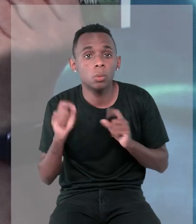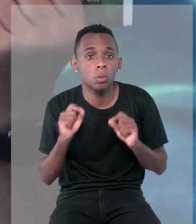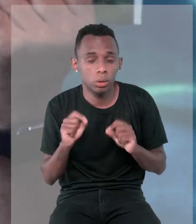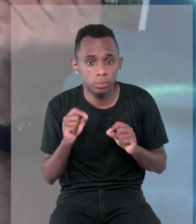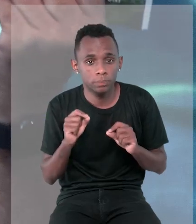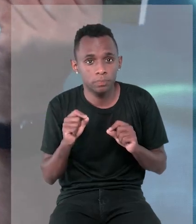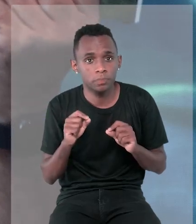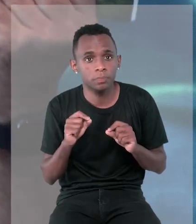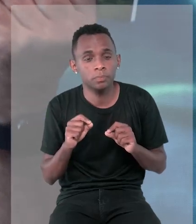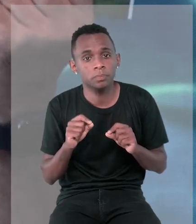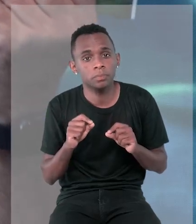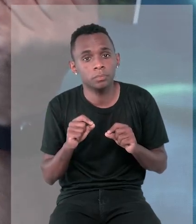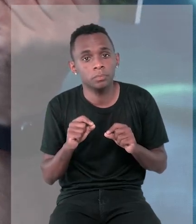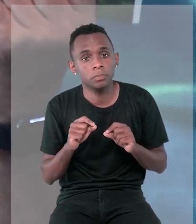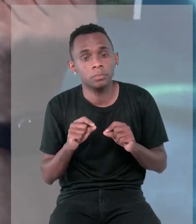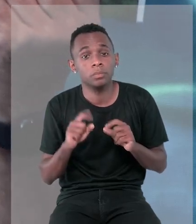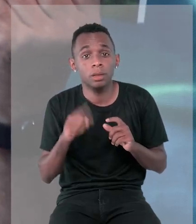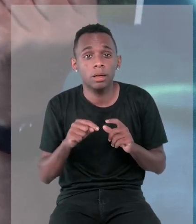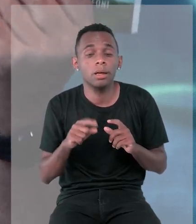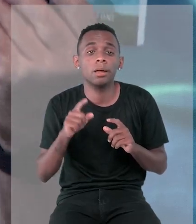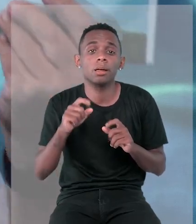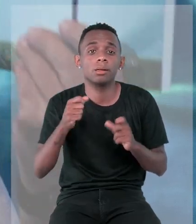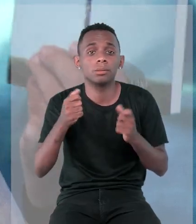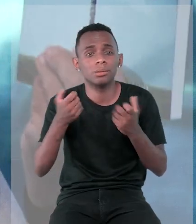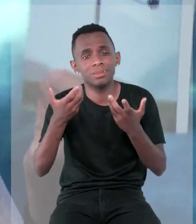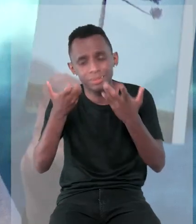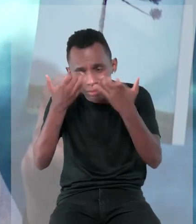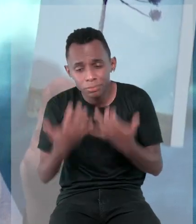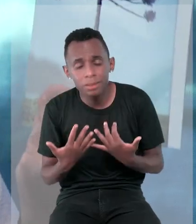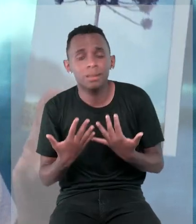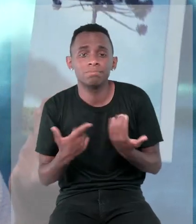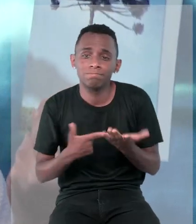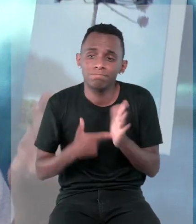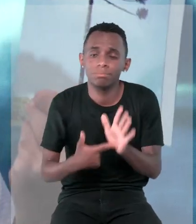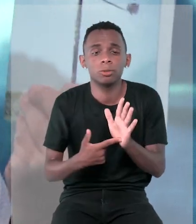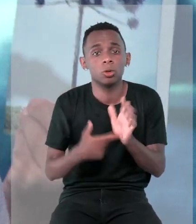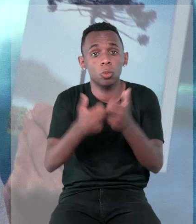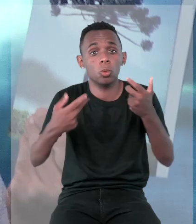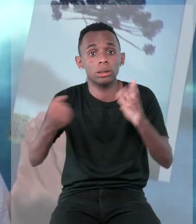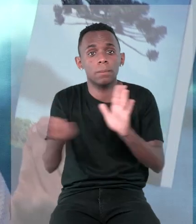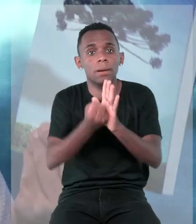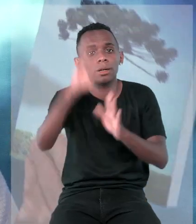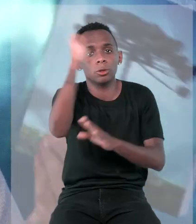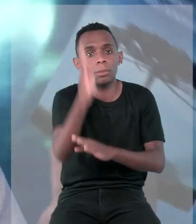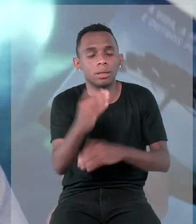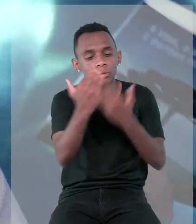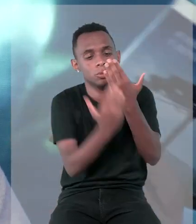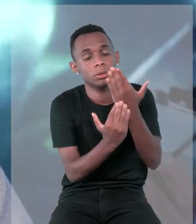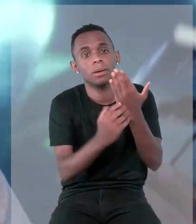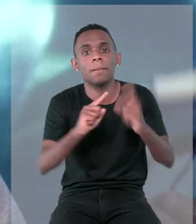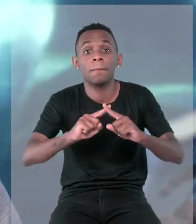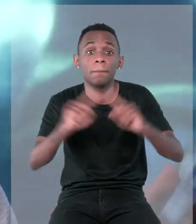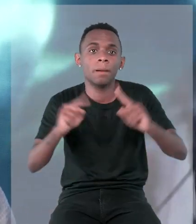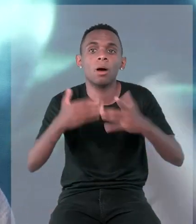com o pinheiro era justamente isso, ter uma coisa do Brasil na capa. Só